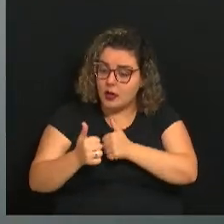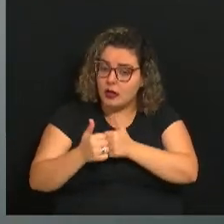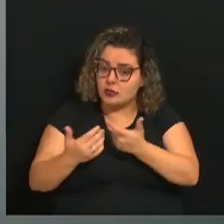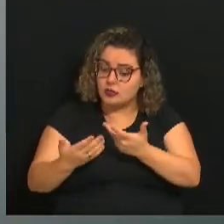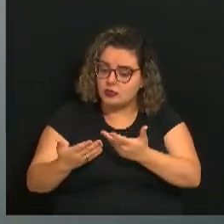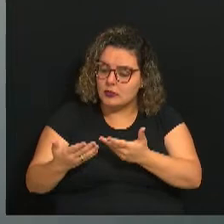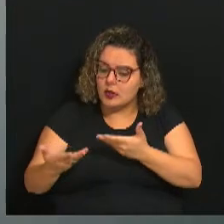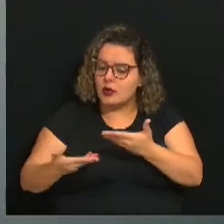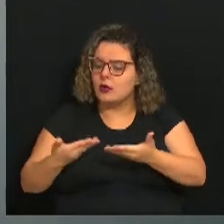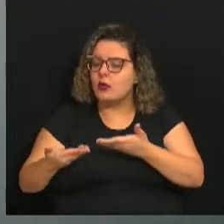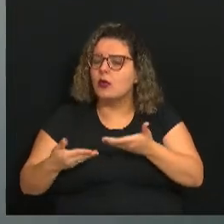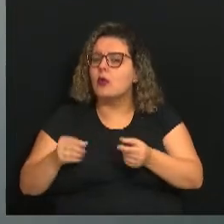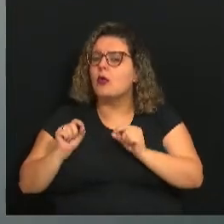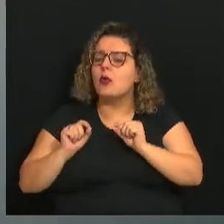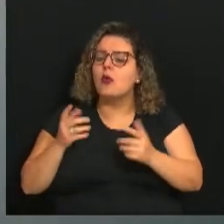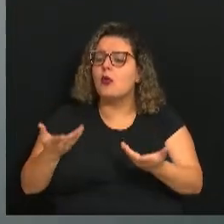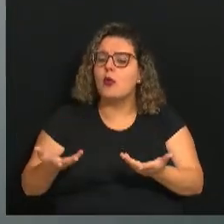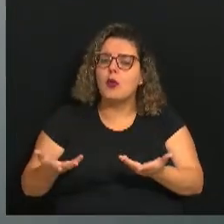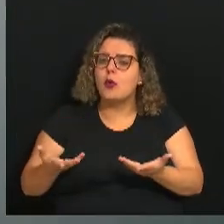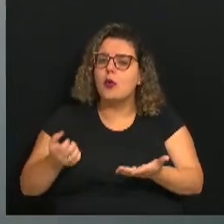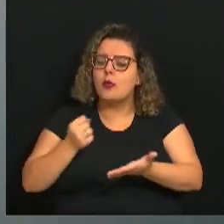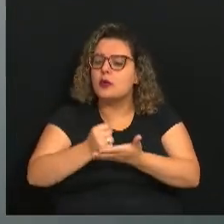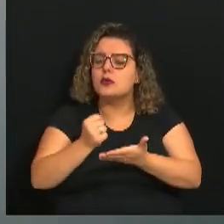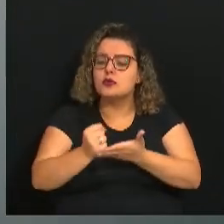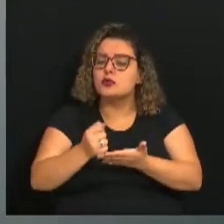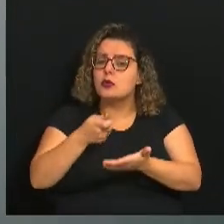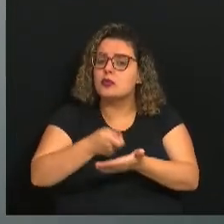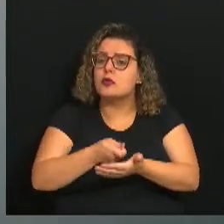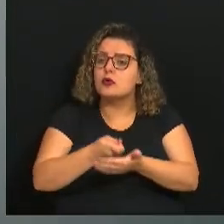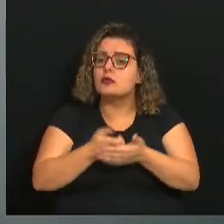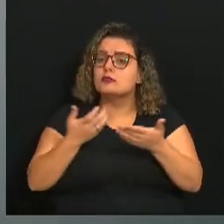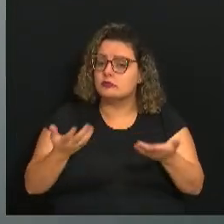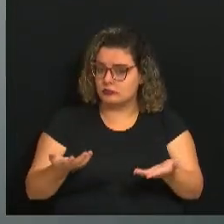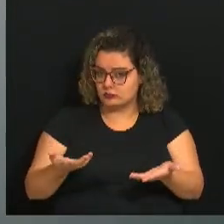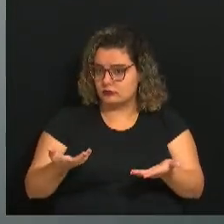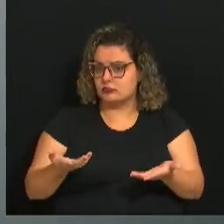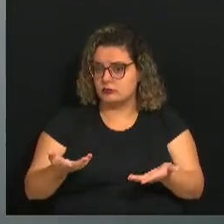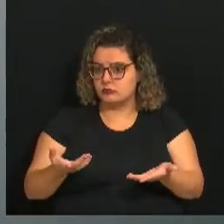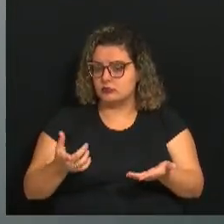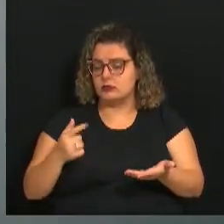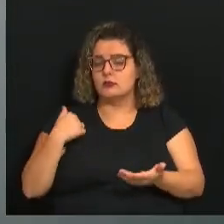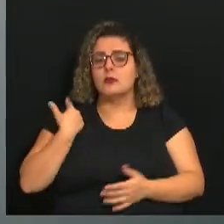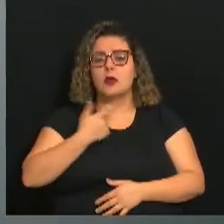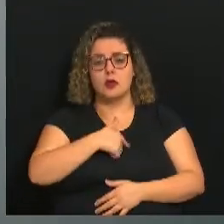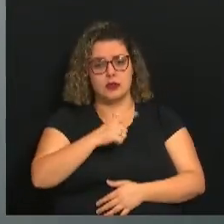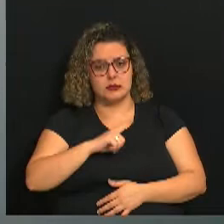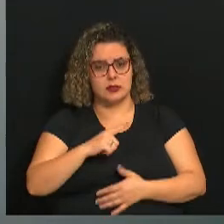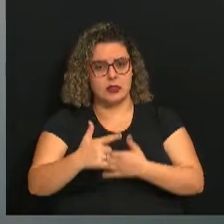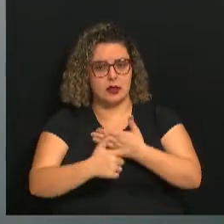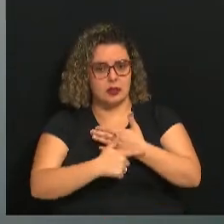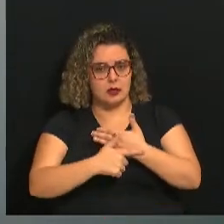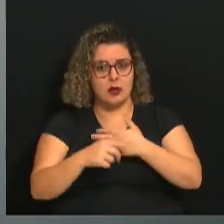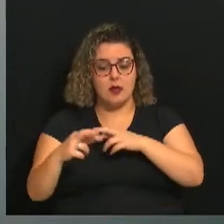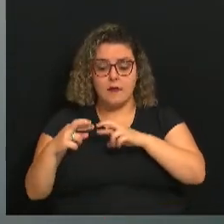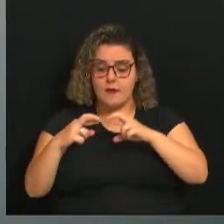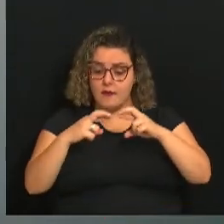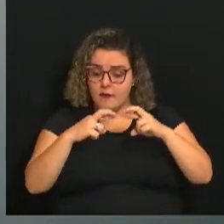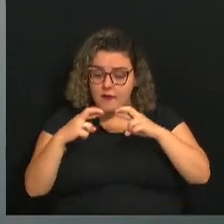como esses contratos estão sendo cumpridos. Então, nós temos um papel fiscalizador,